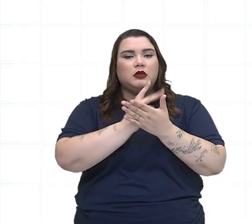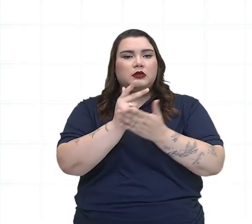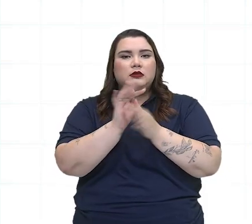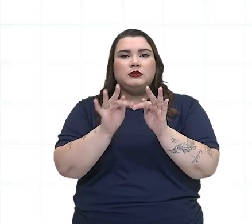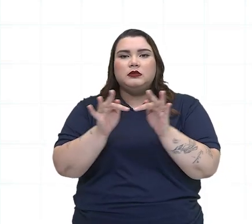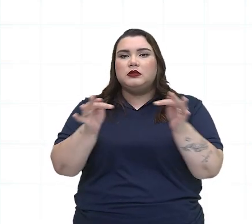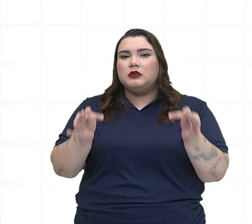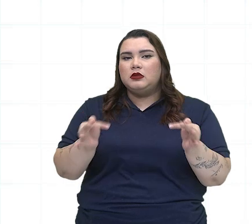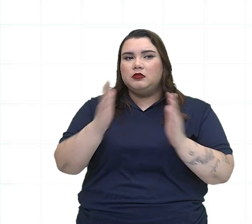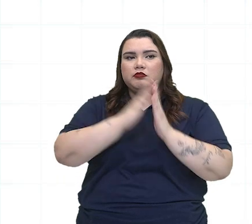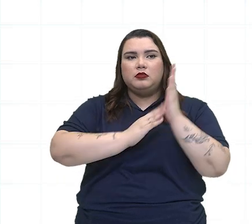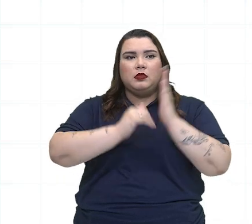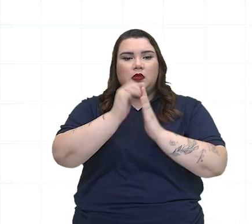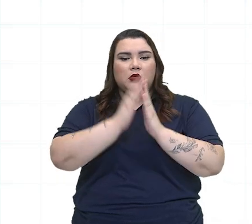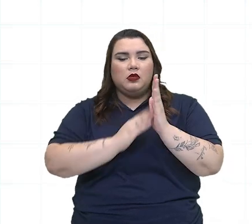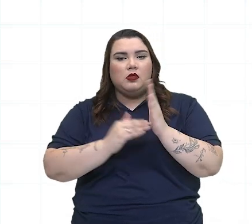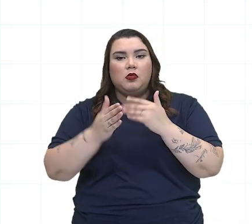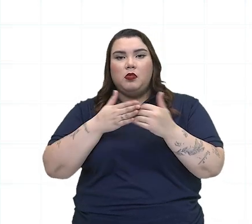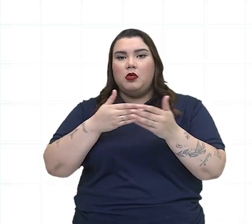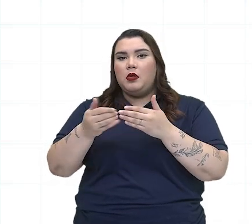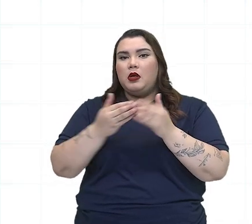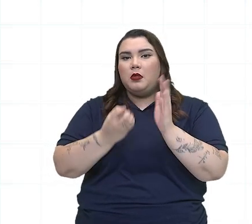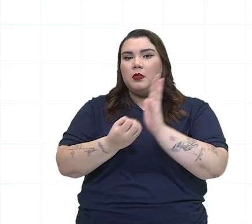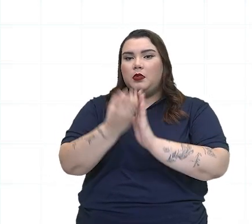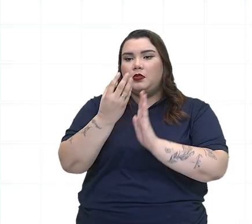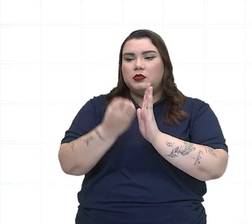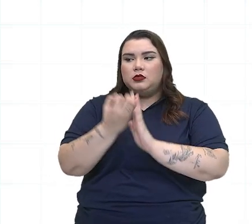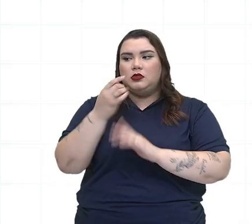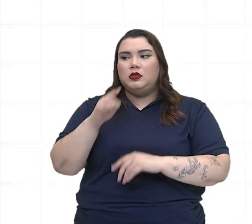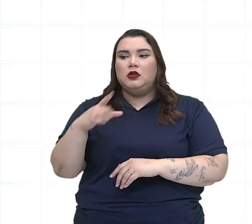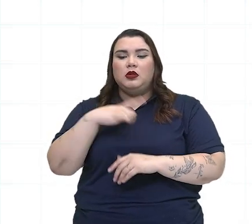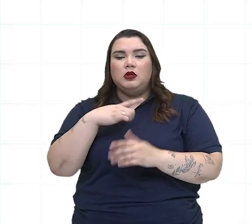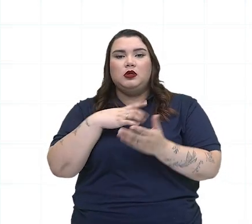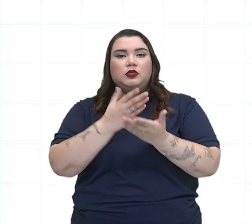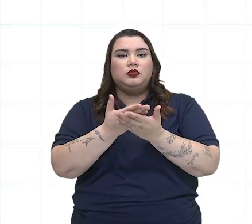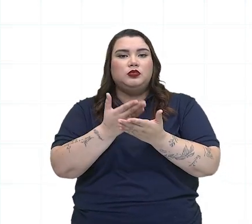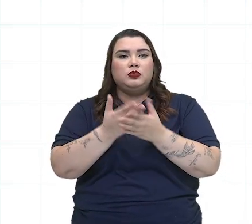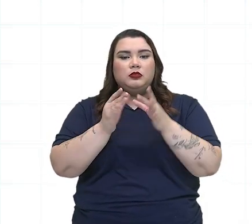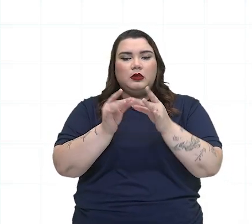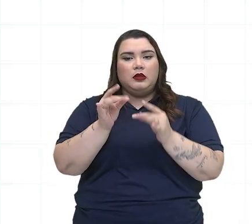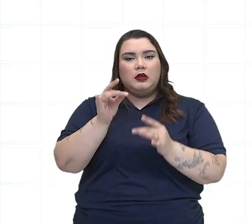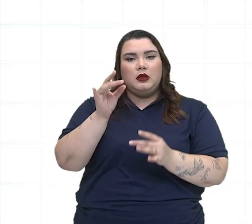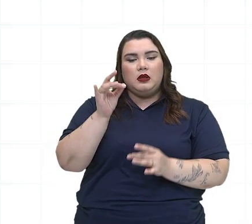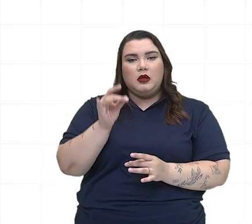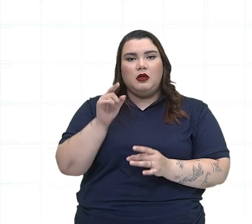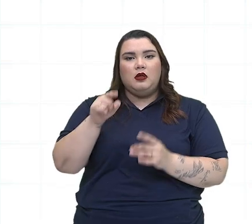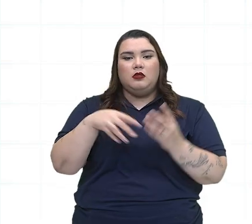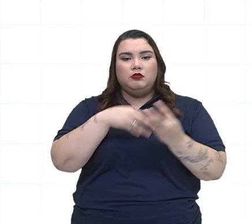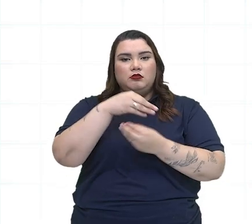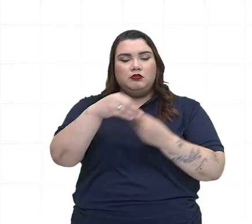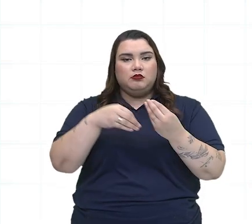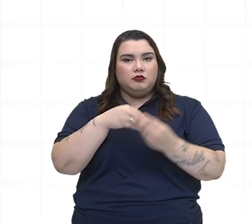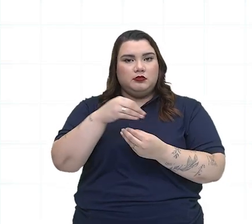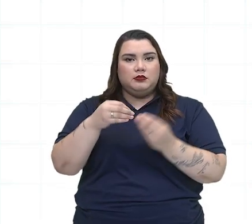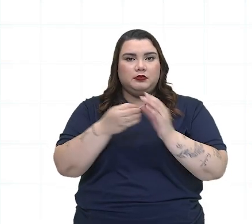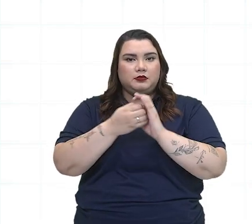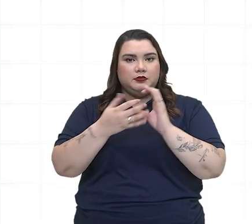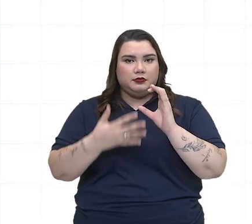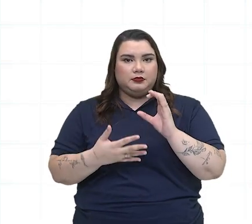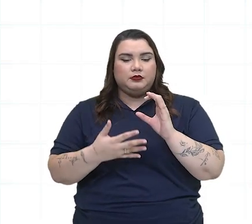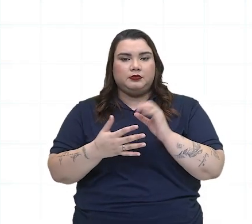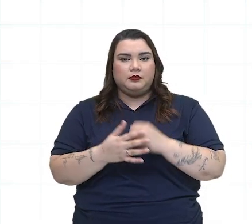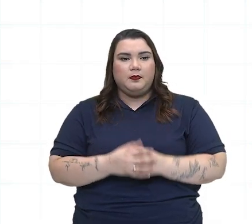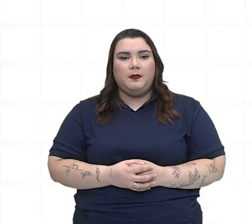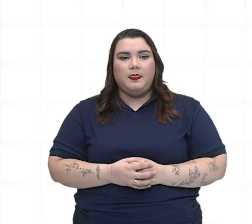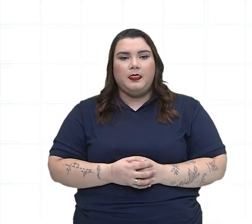uma pintura. Então, qualquer produção artística, eles têm um estudo profundo dessa harmonia desses elementos.